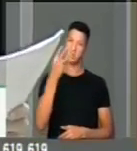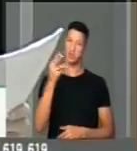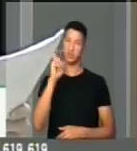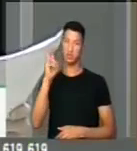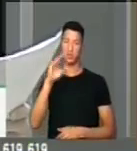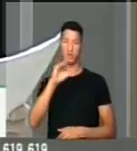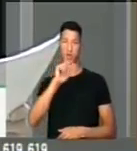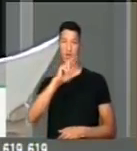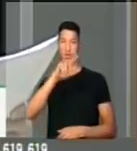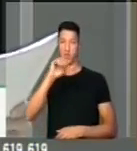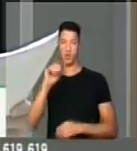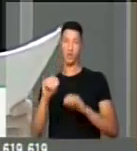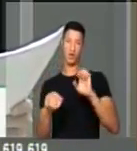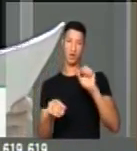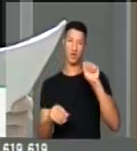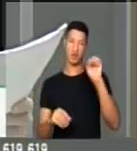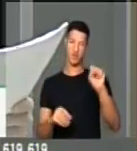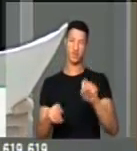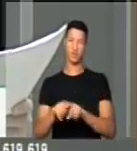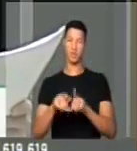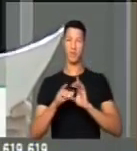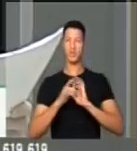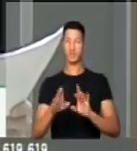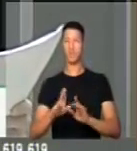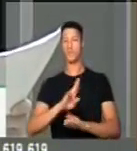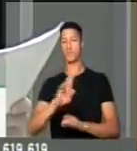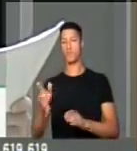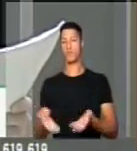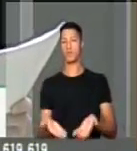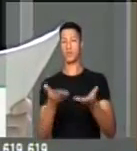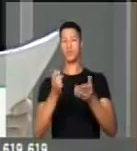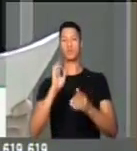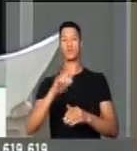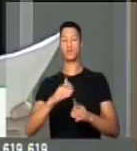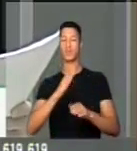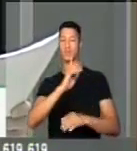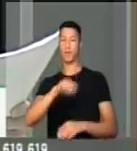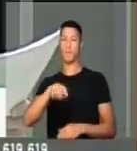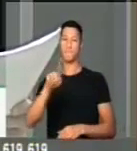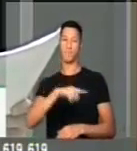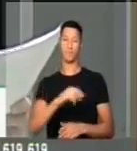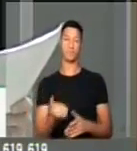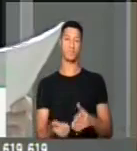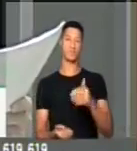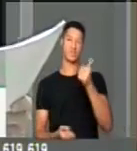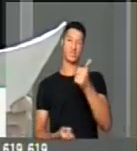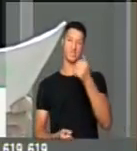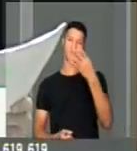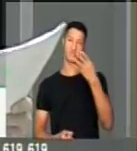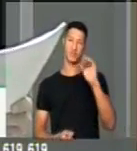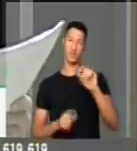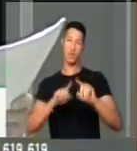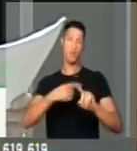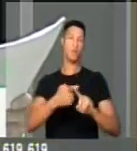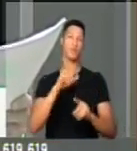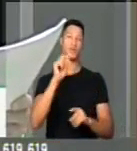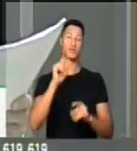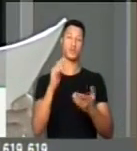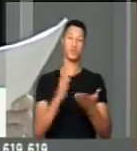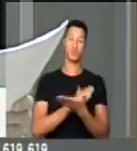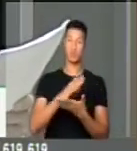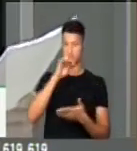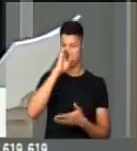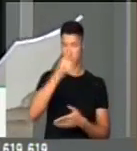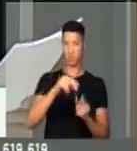335 cargos da AS de livre nomeação foram extintos. 140 a mais do que o